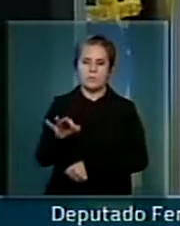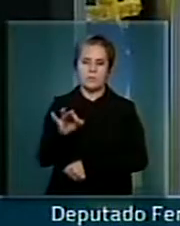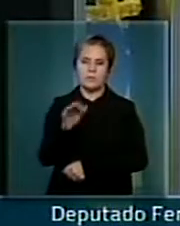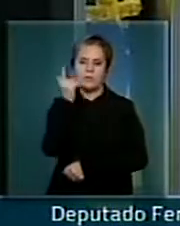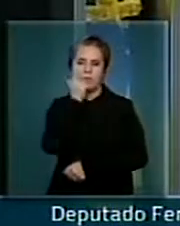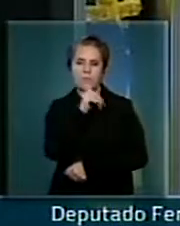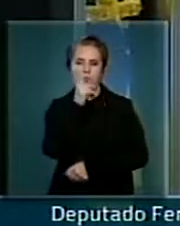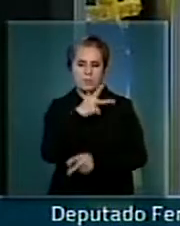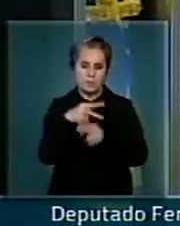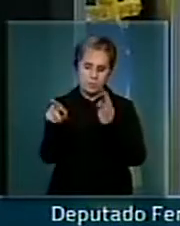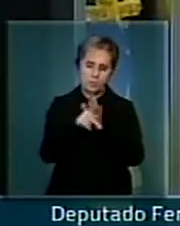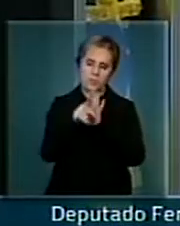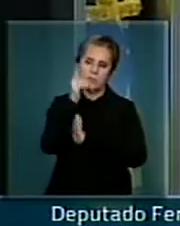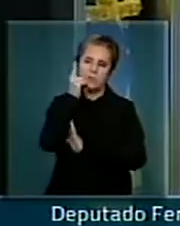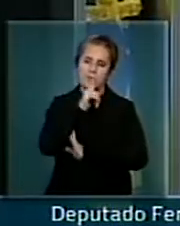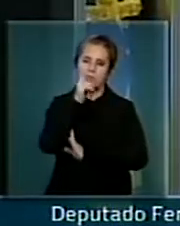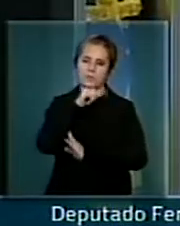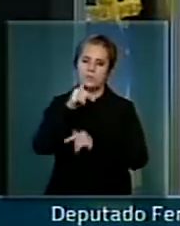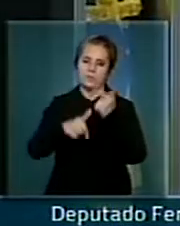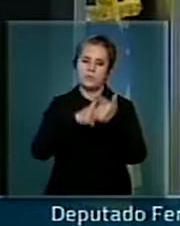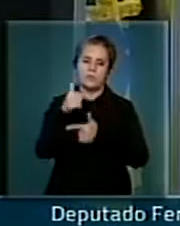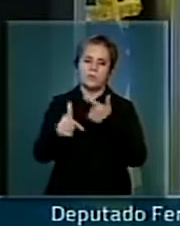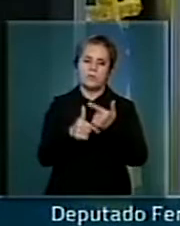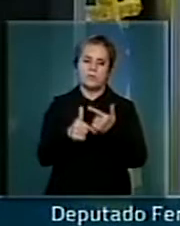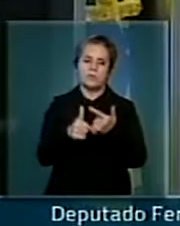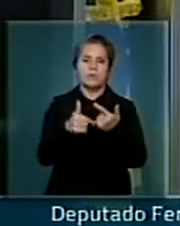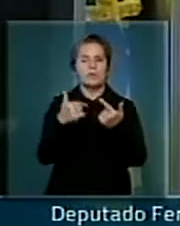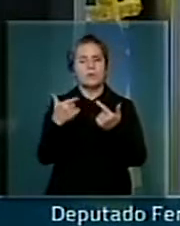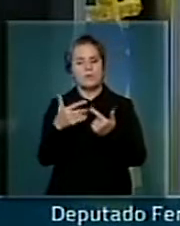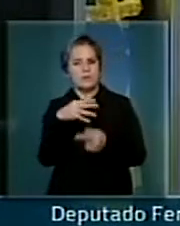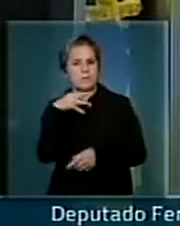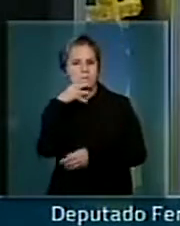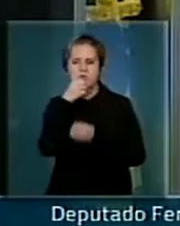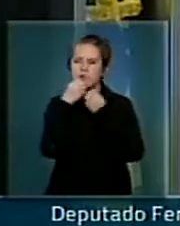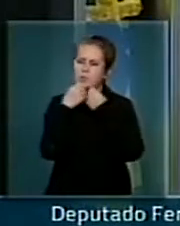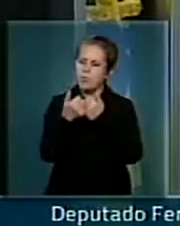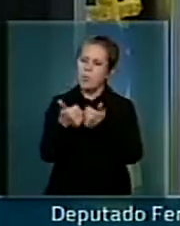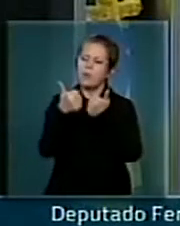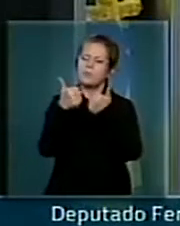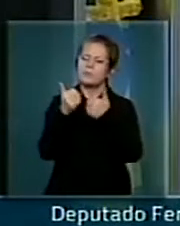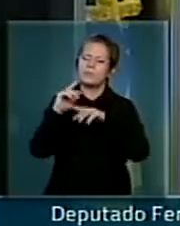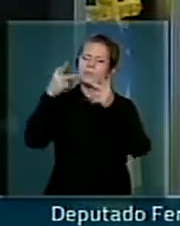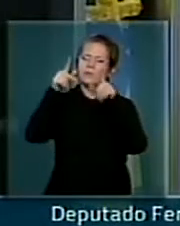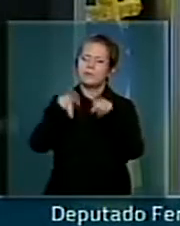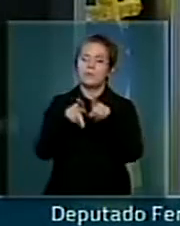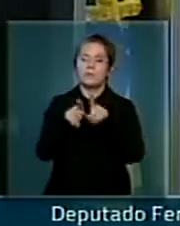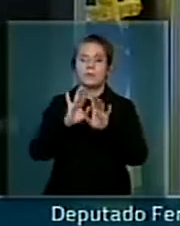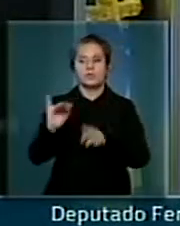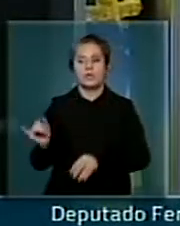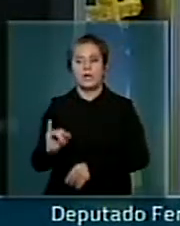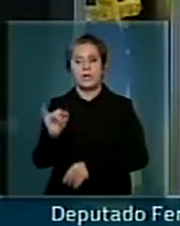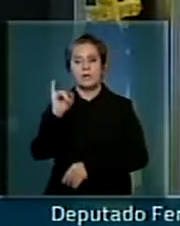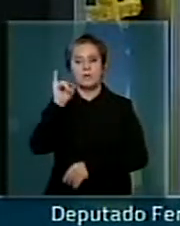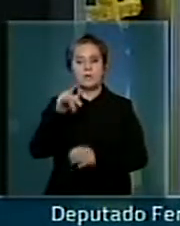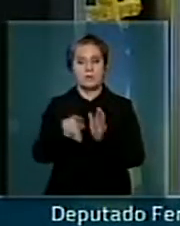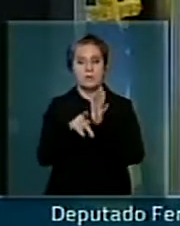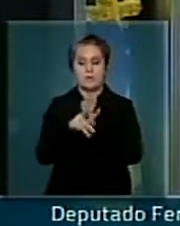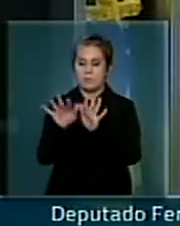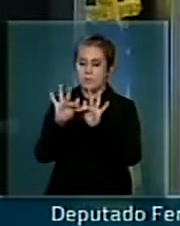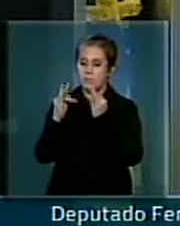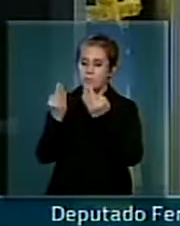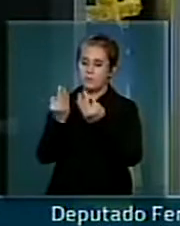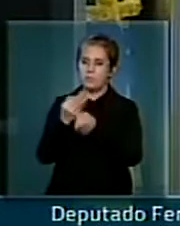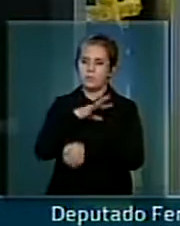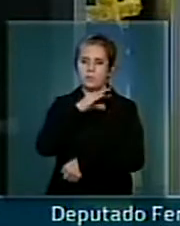sua capacidade, ou seja, deputado Cimbá, a pleno vapor. Já a inflação para as famílias com renda de